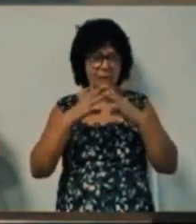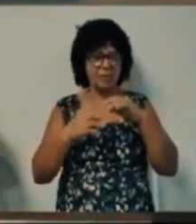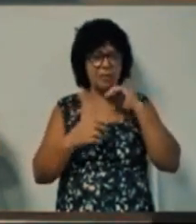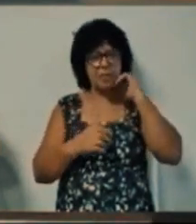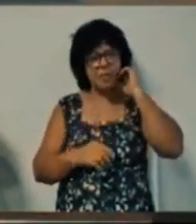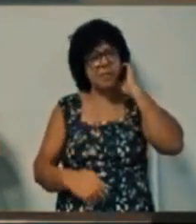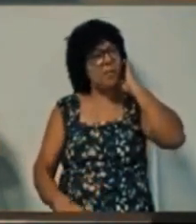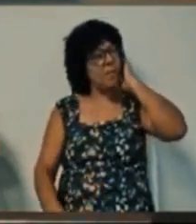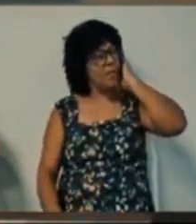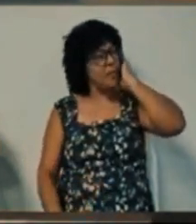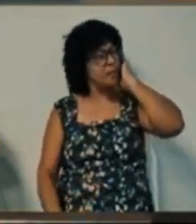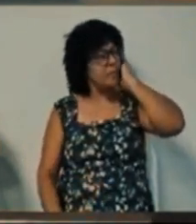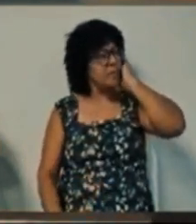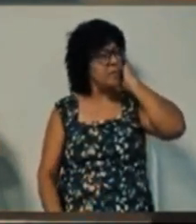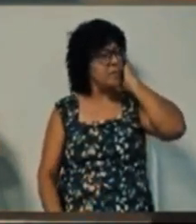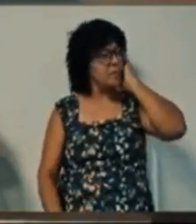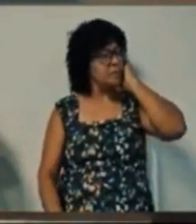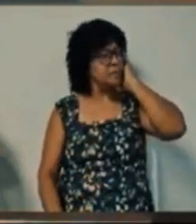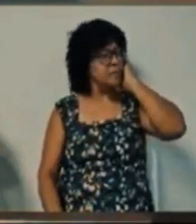Urabagalabachandaraia.